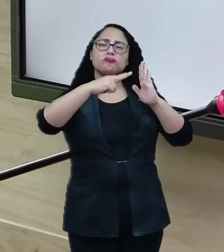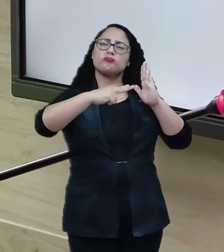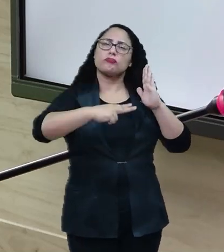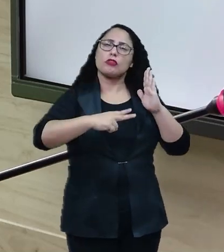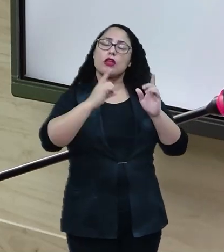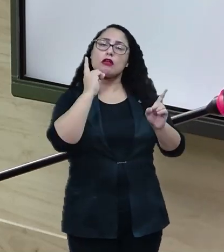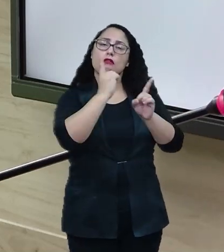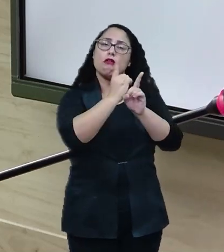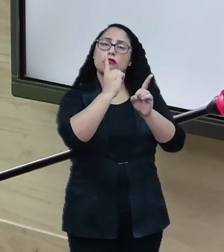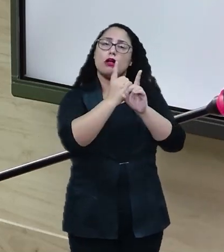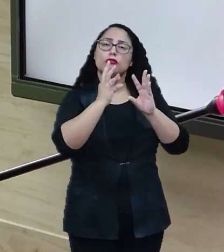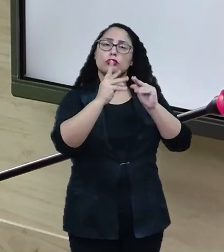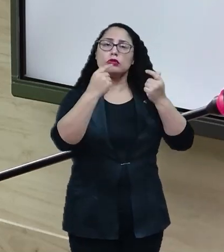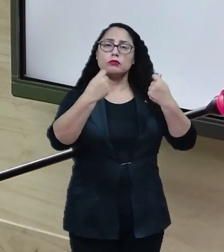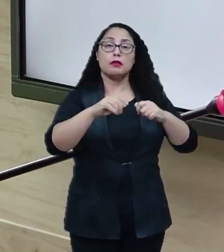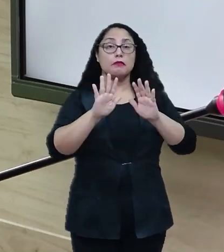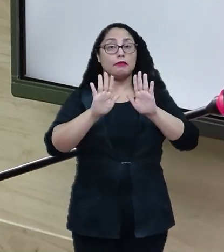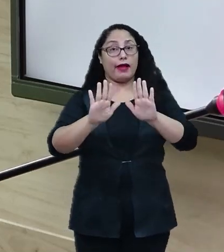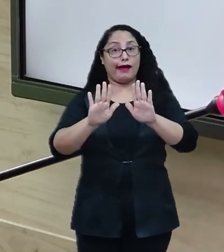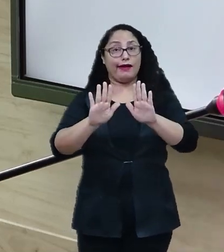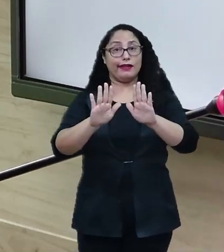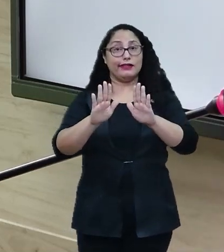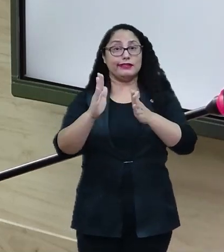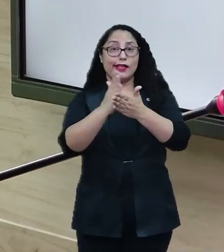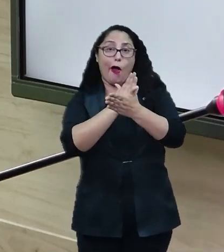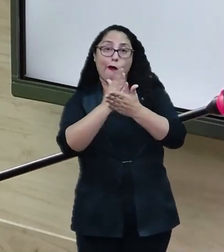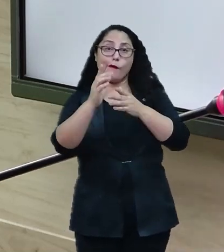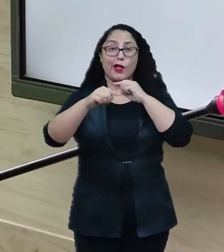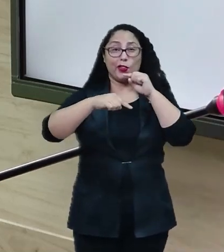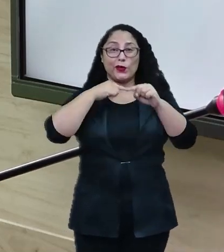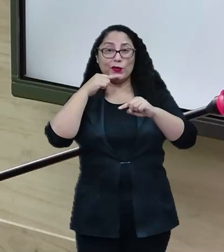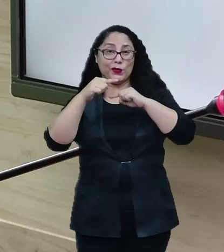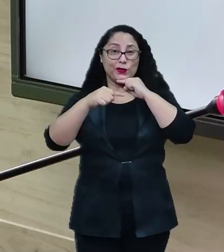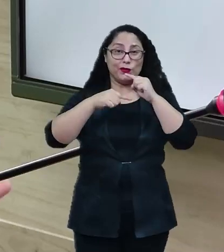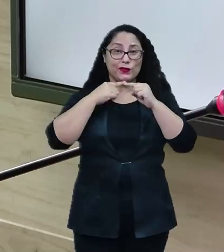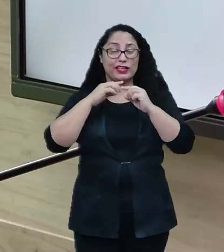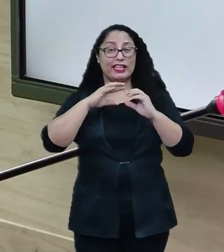e identificar tudo que se precisa. Mas, se mesmo assim ainda surgir alguma dúvida,